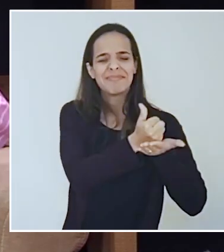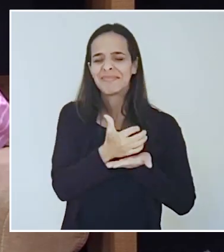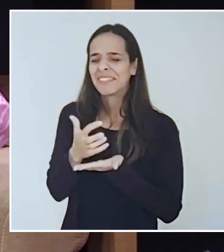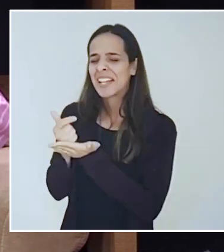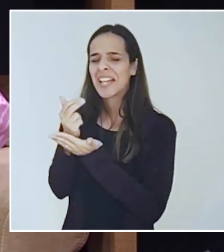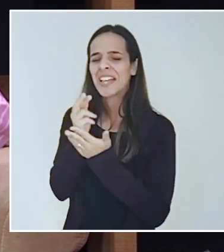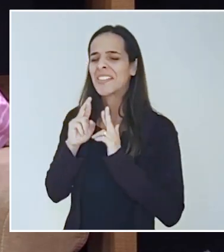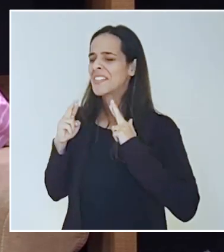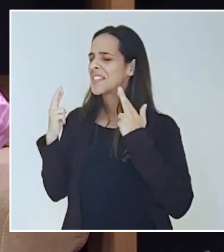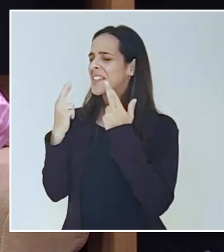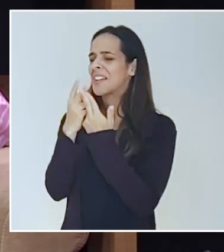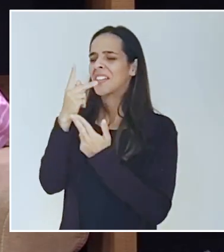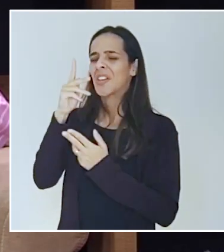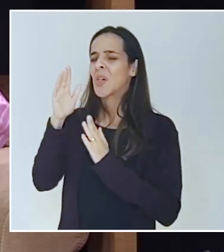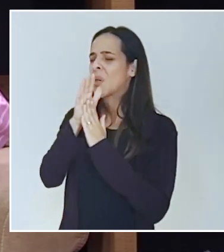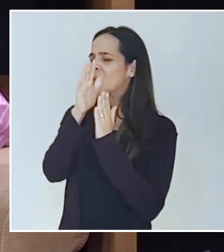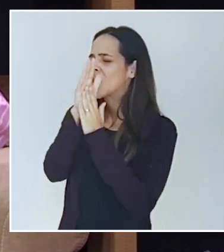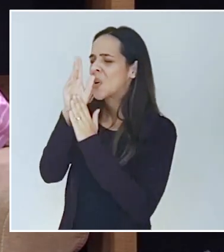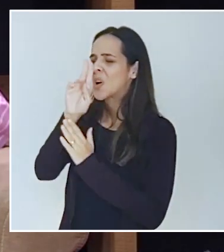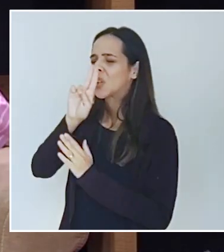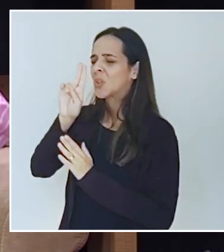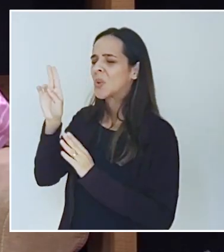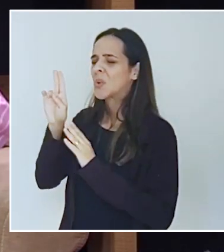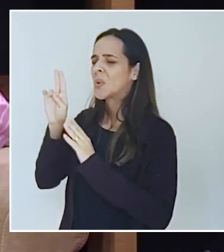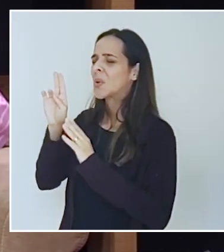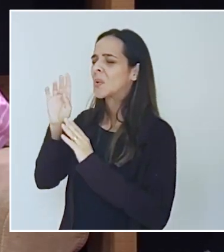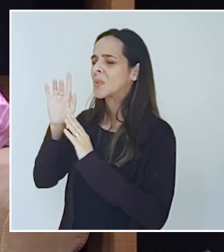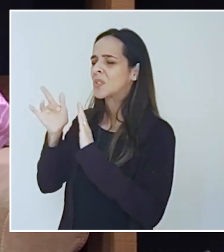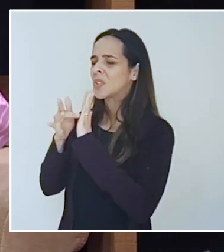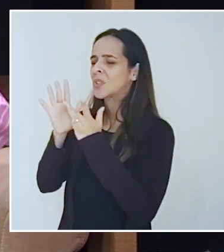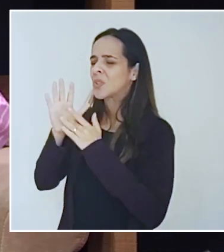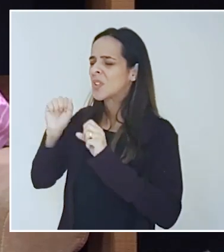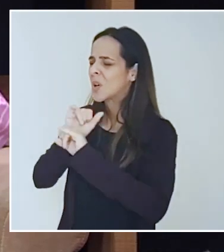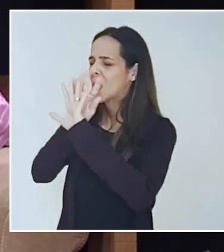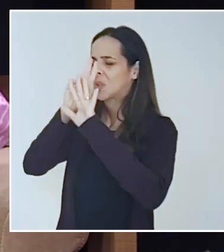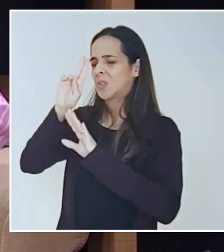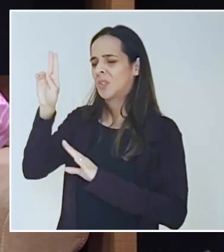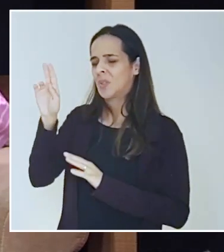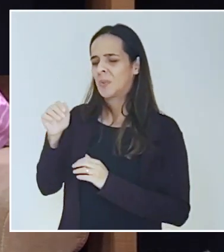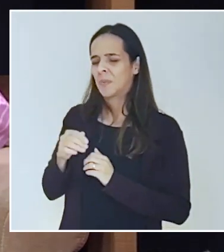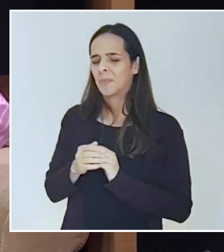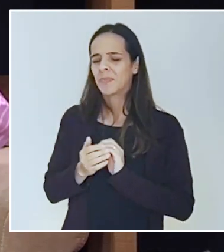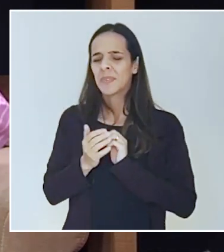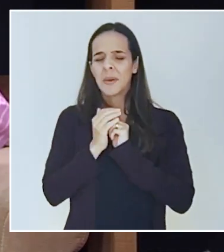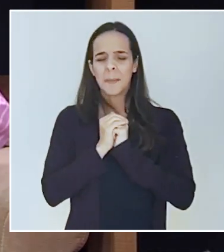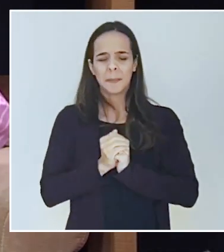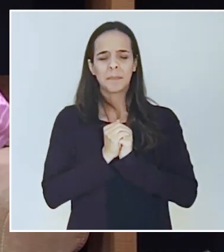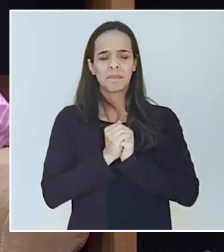tua própria glória. Em nome de Jesus. Amém.